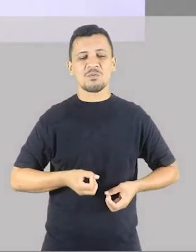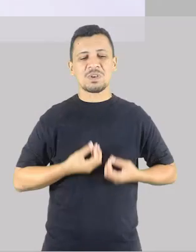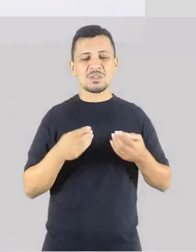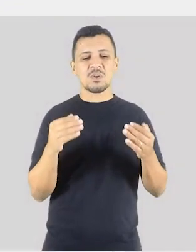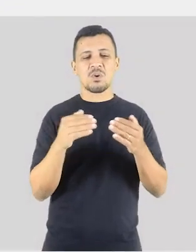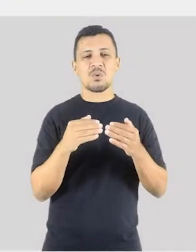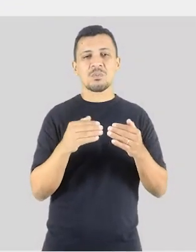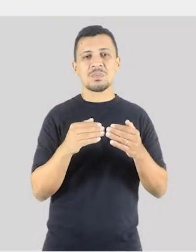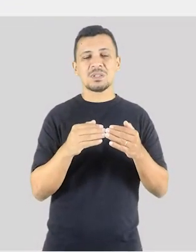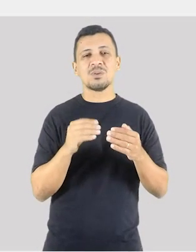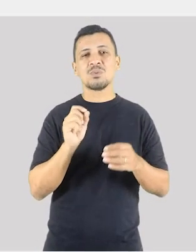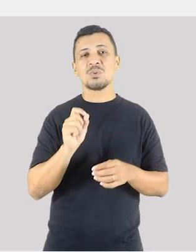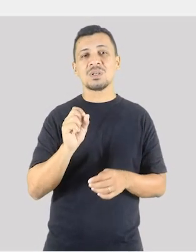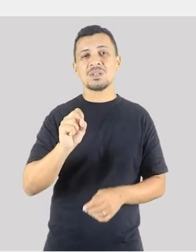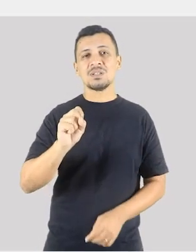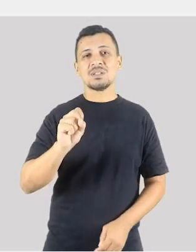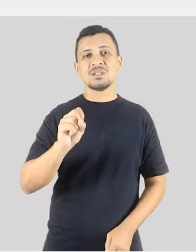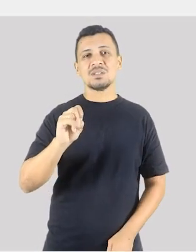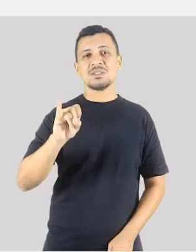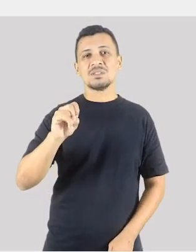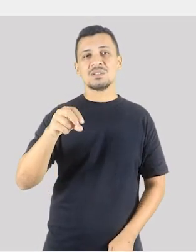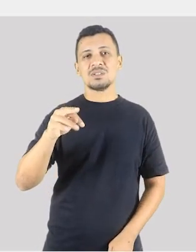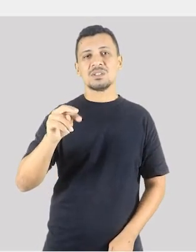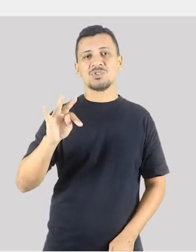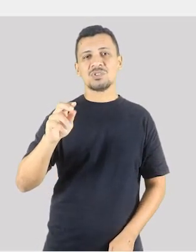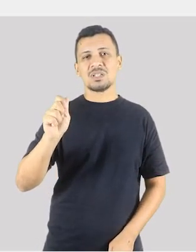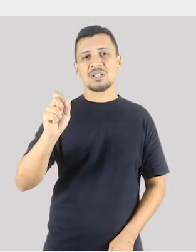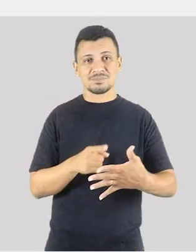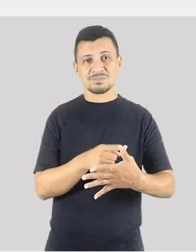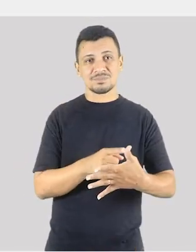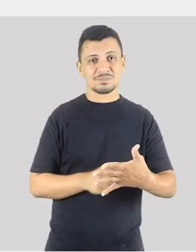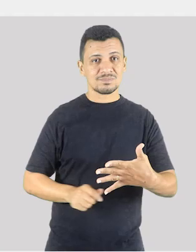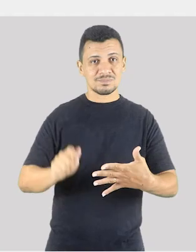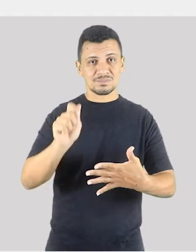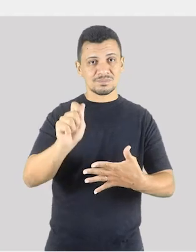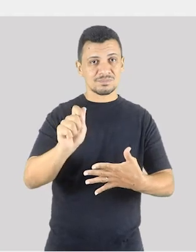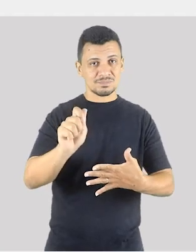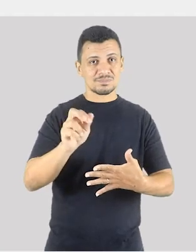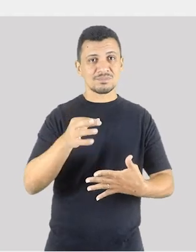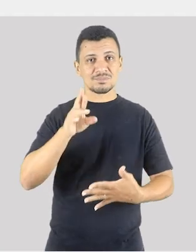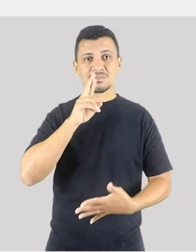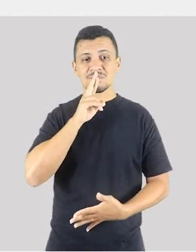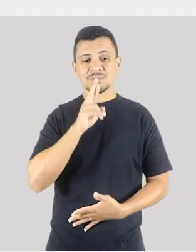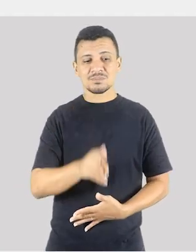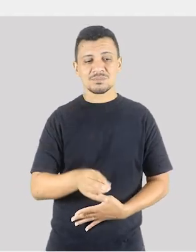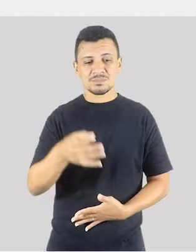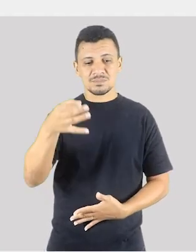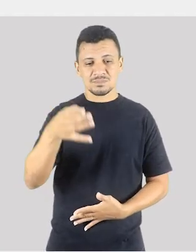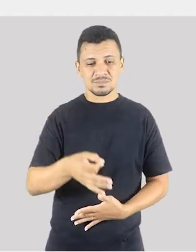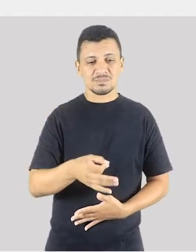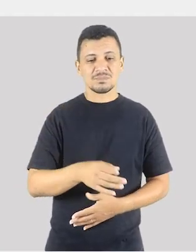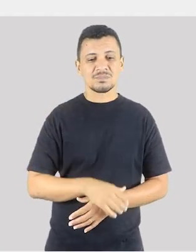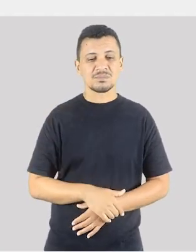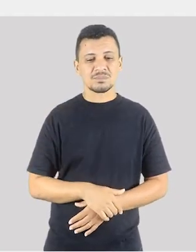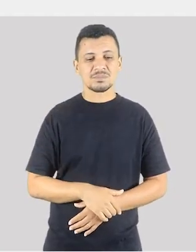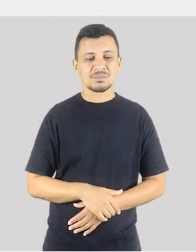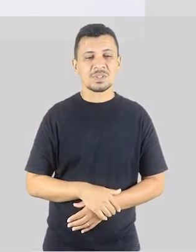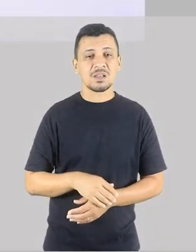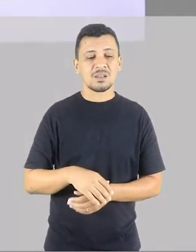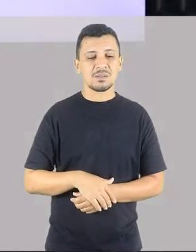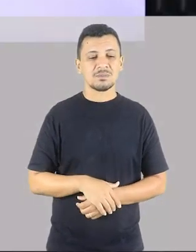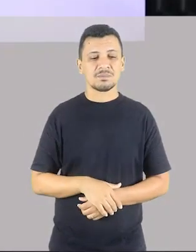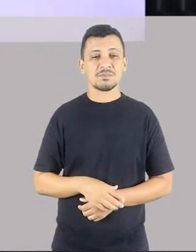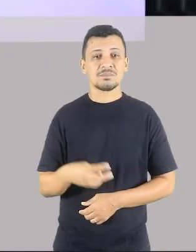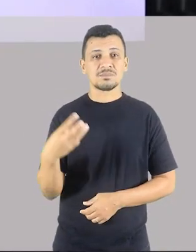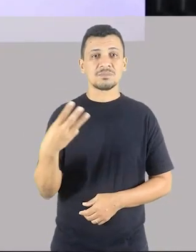sinestésico, não é isso, gente? A opção correta, a letra A, tá bom? Pronto, vamos